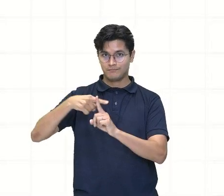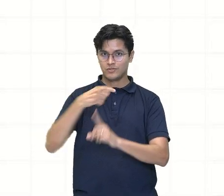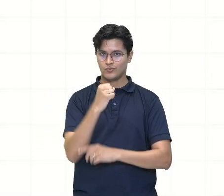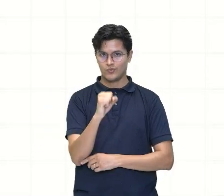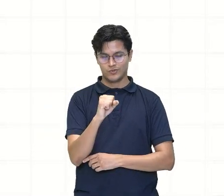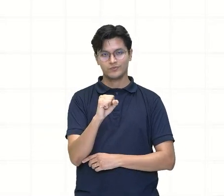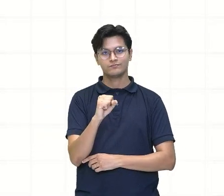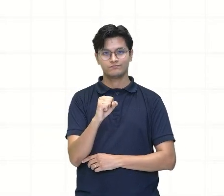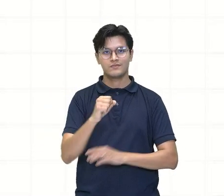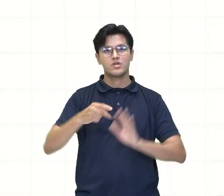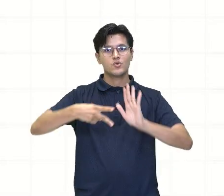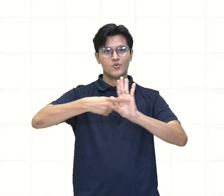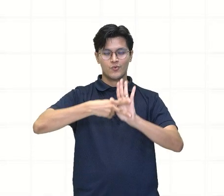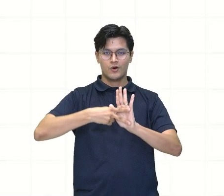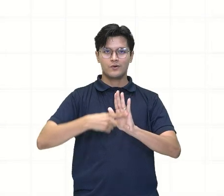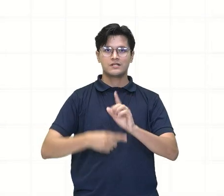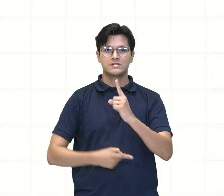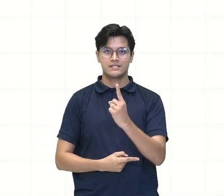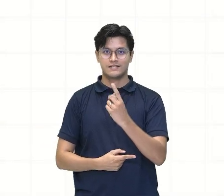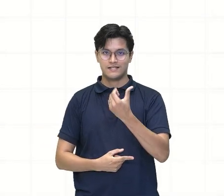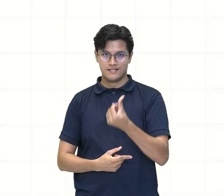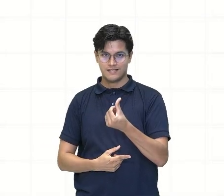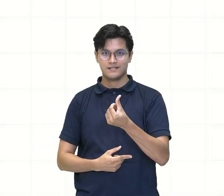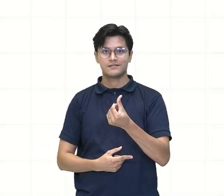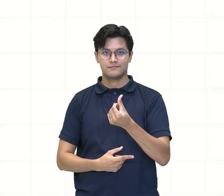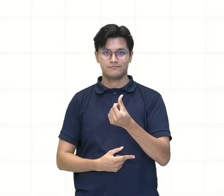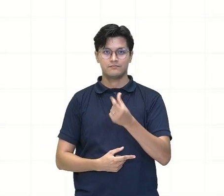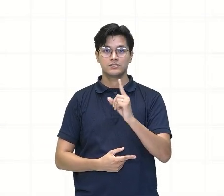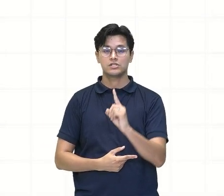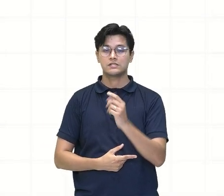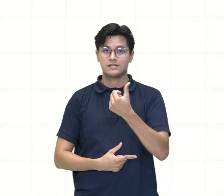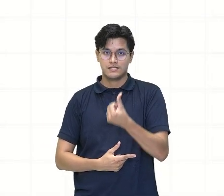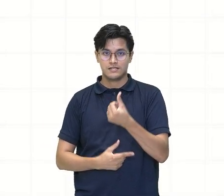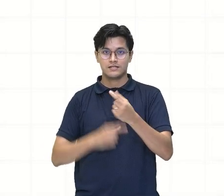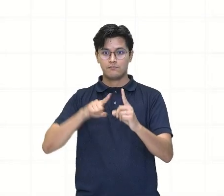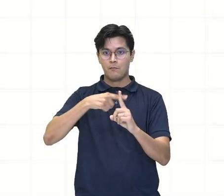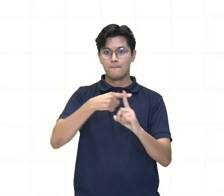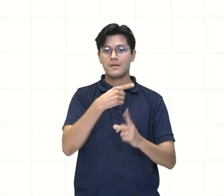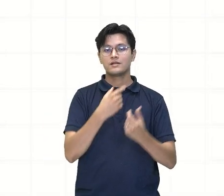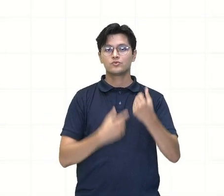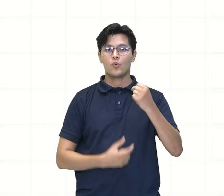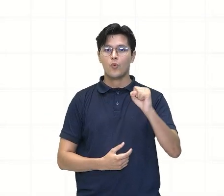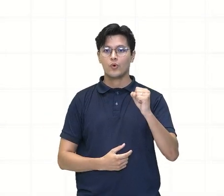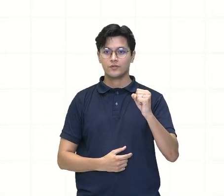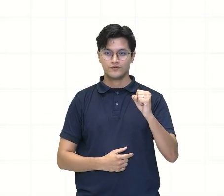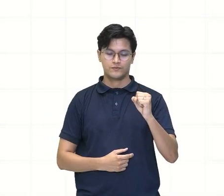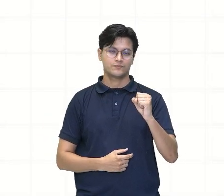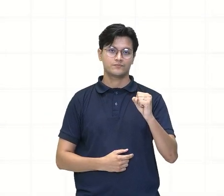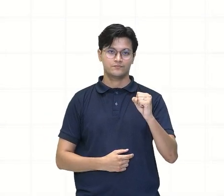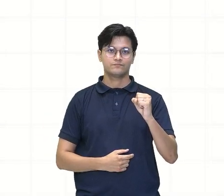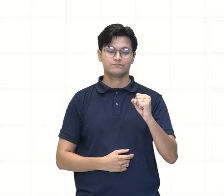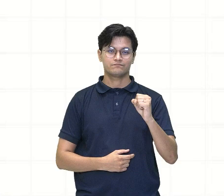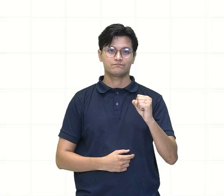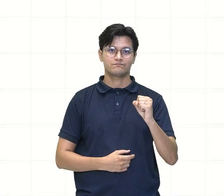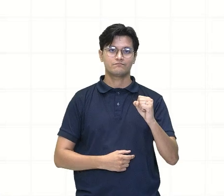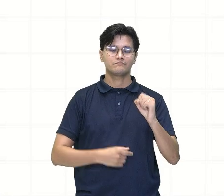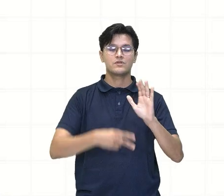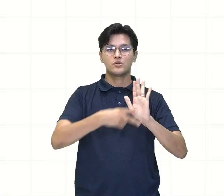16. Agora 16 mais 8, eu vou chegar em